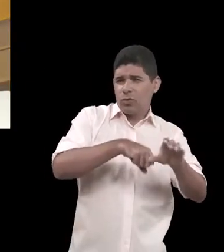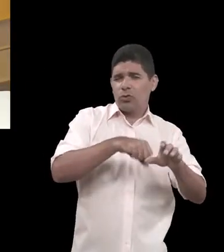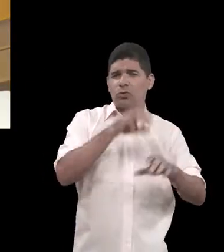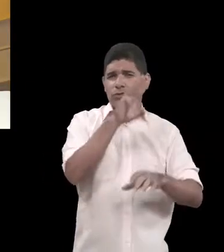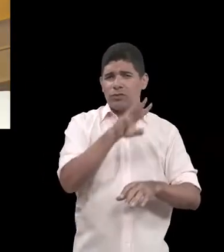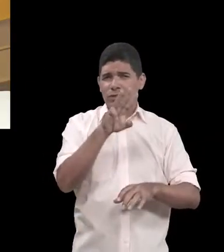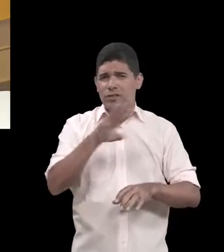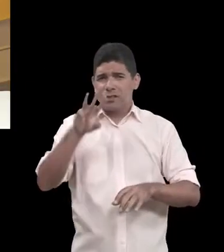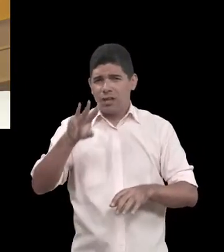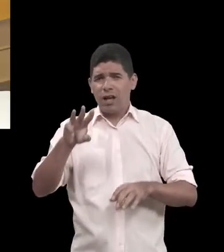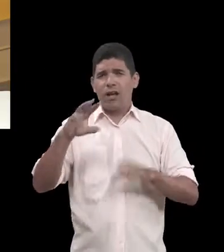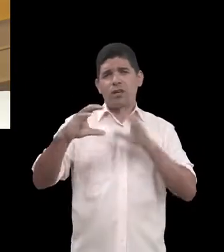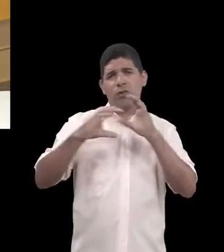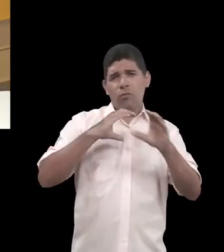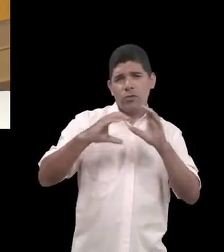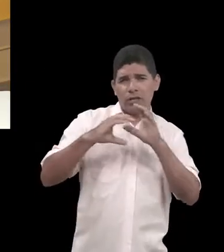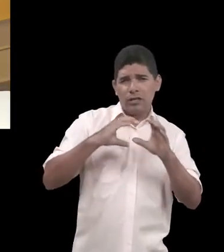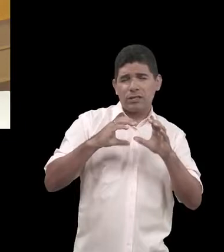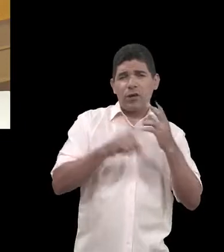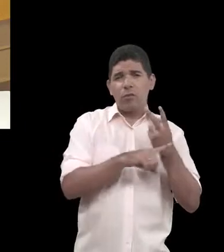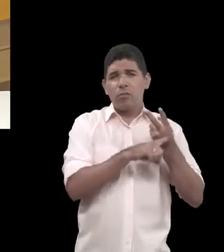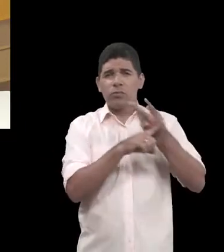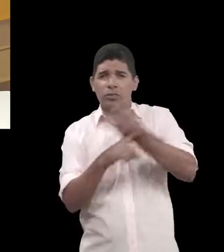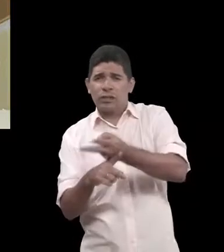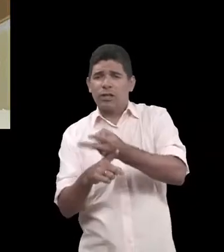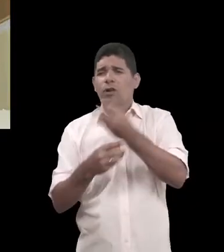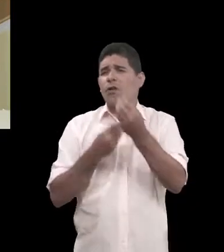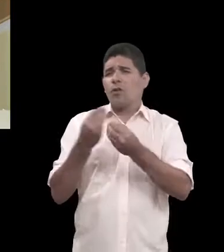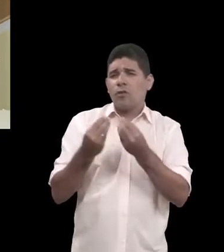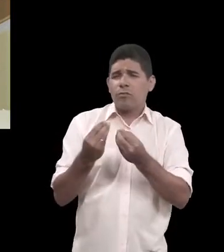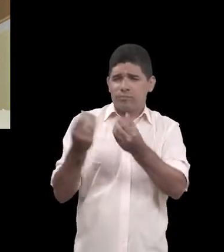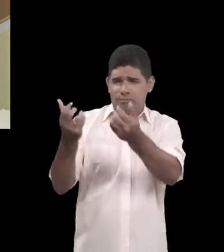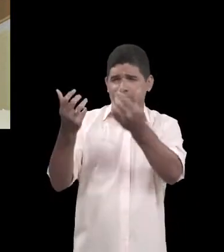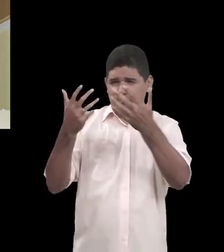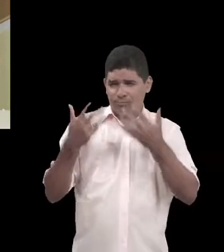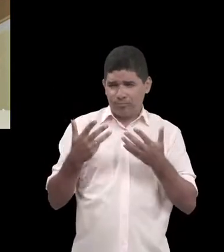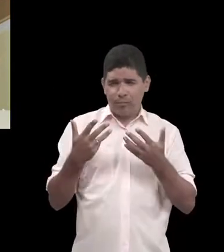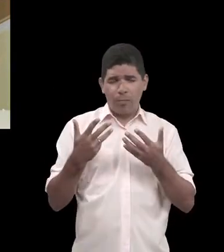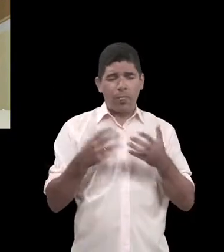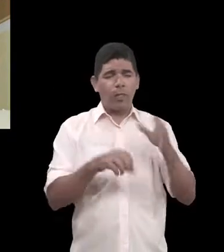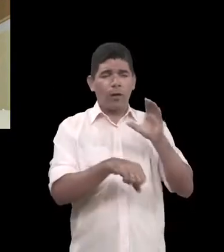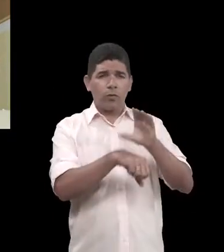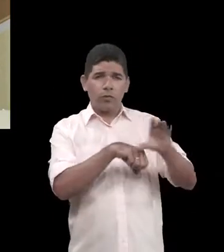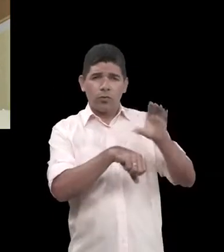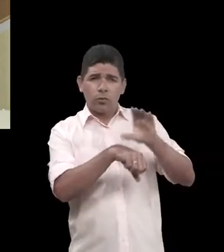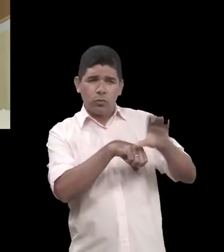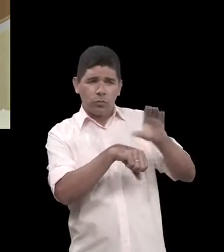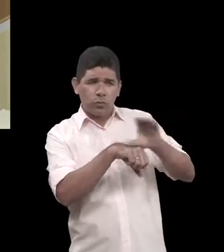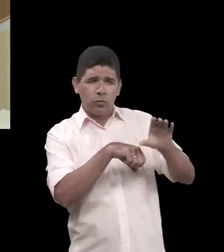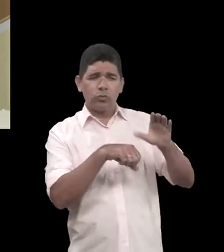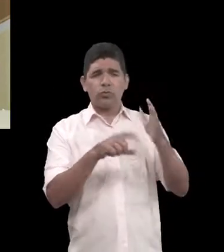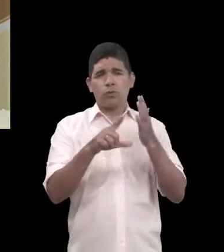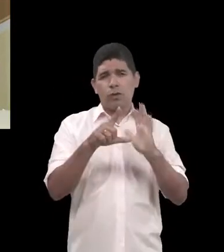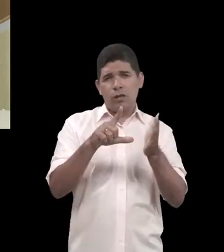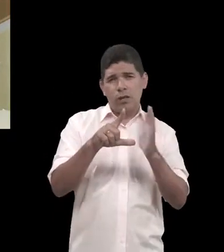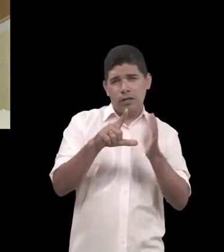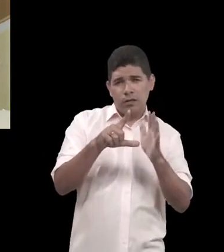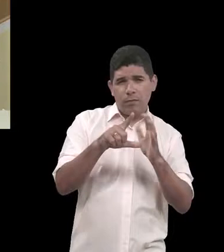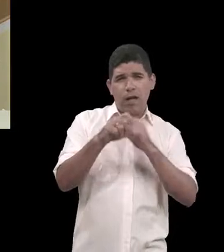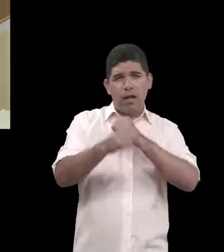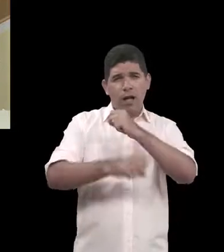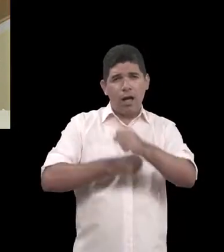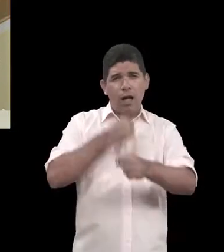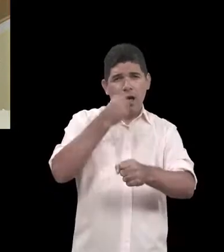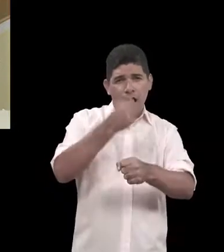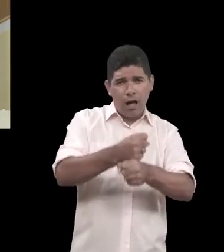de comunicação para quem quer acompanhar melhor o curso? O curso de Letras Libras, ele é ofertado anualmente.